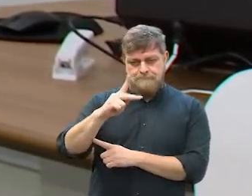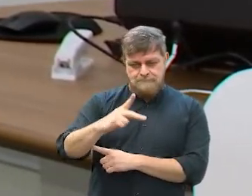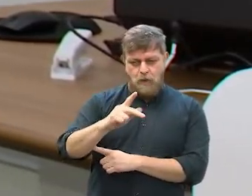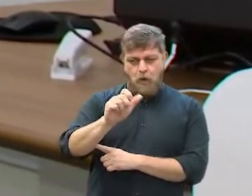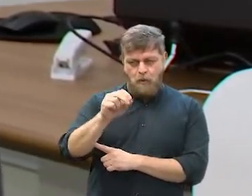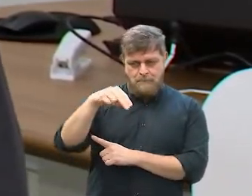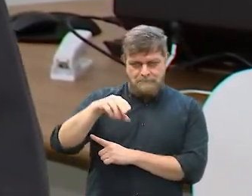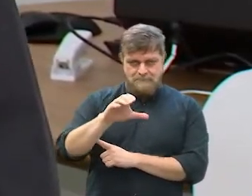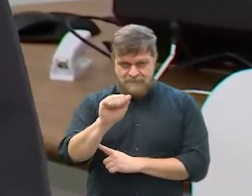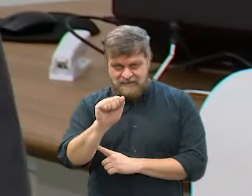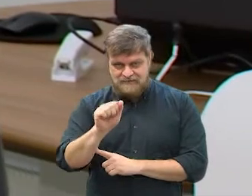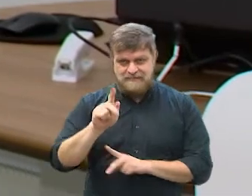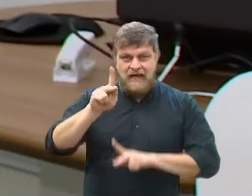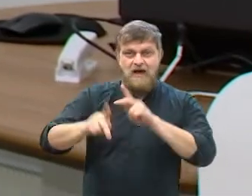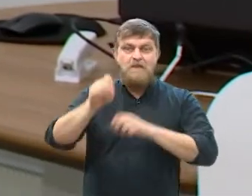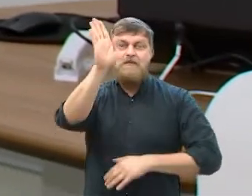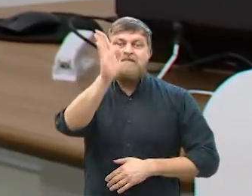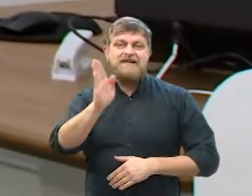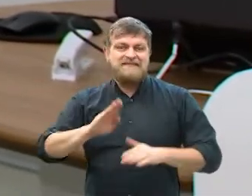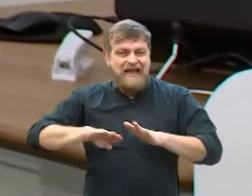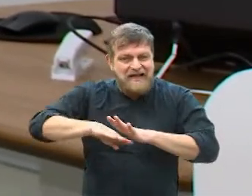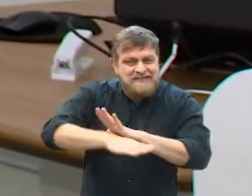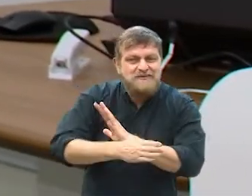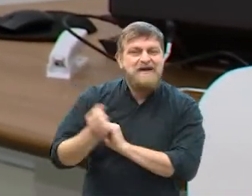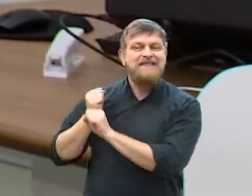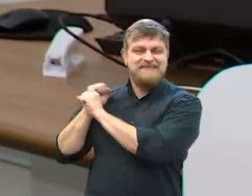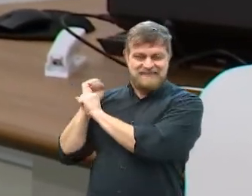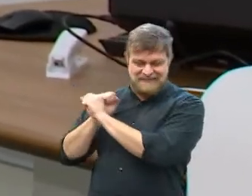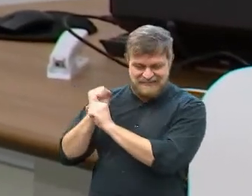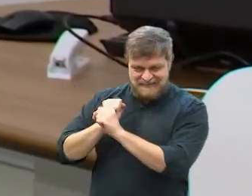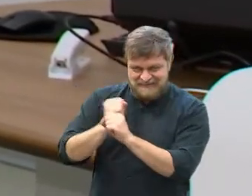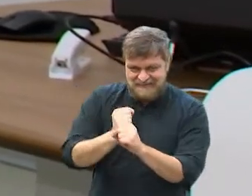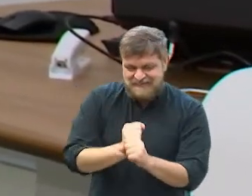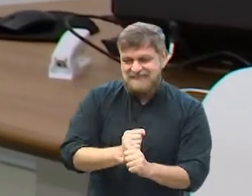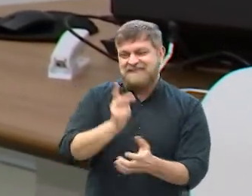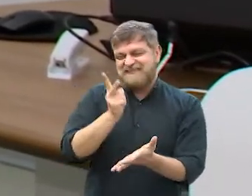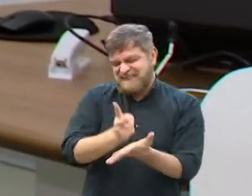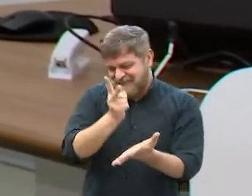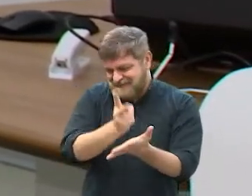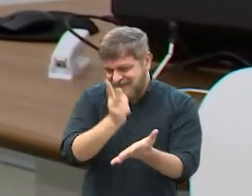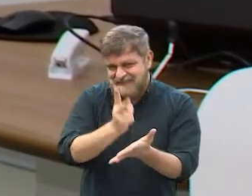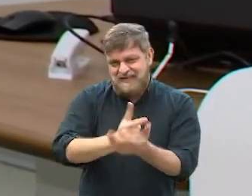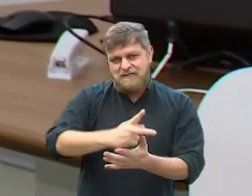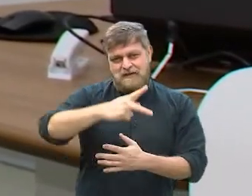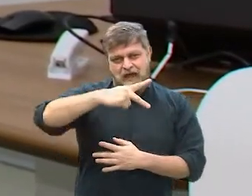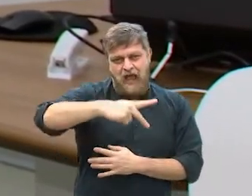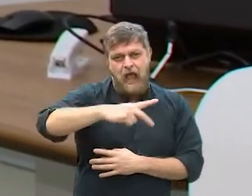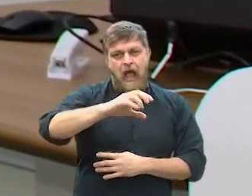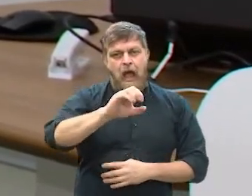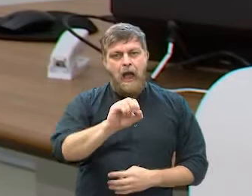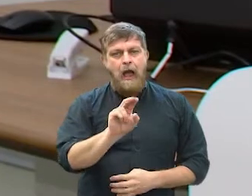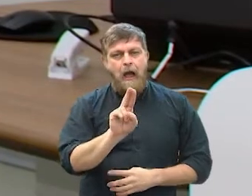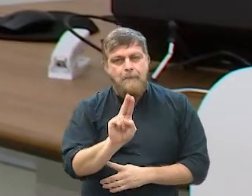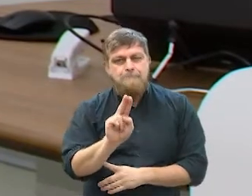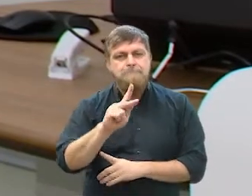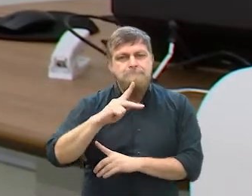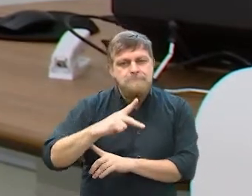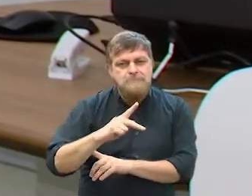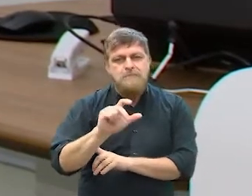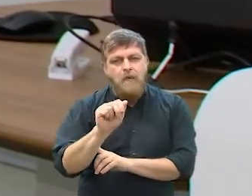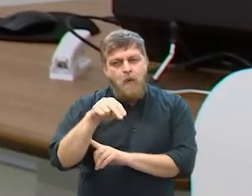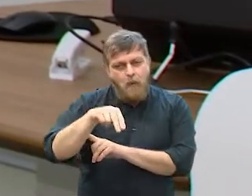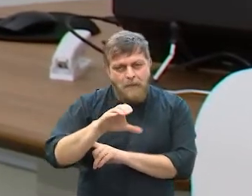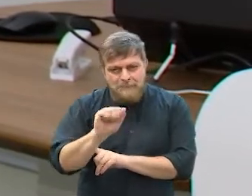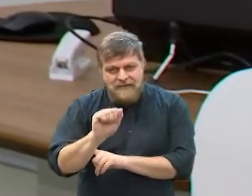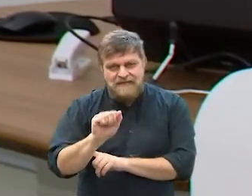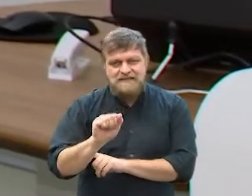inclusive, é o queridinho dos brasileiros, né? Há muitos anos, a poupança, acho que talvez é o investimento mais conhecido